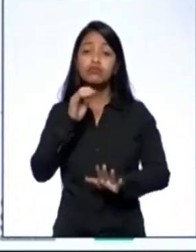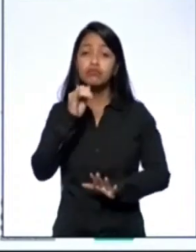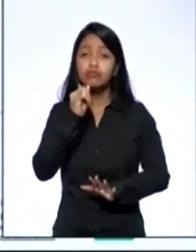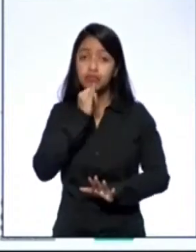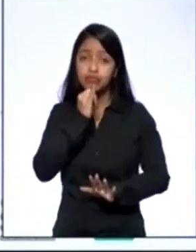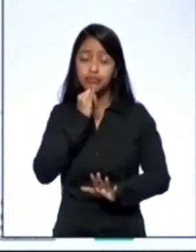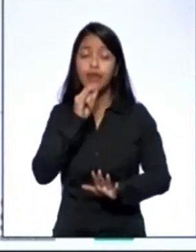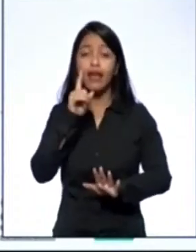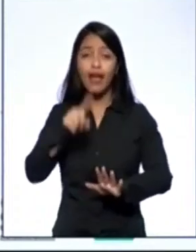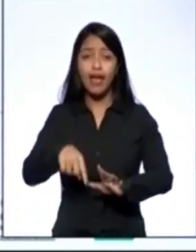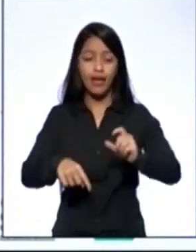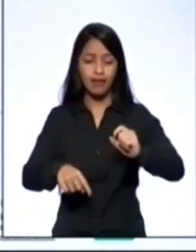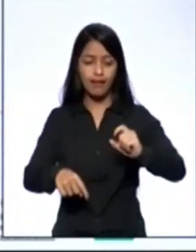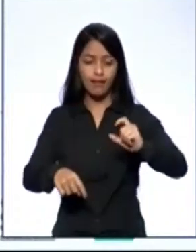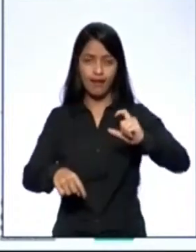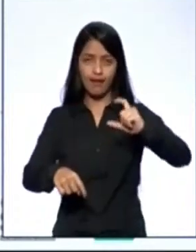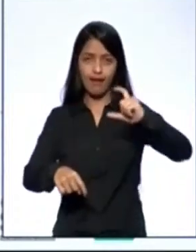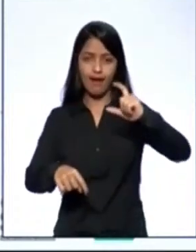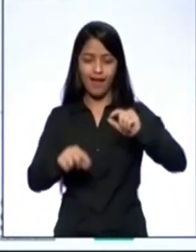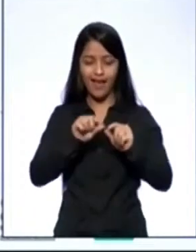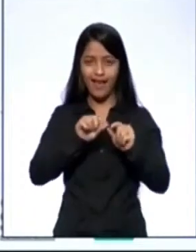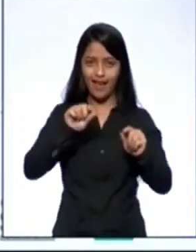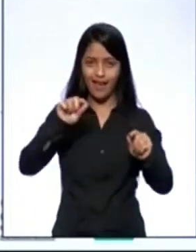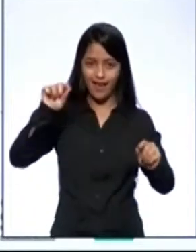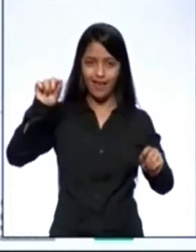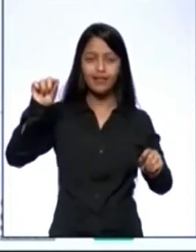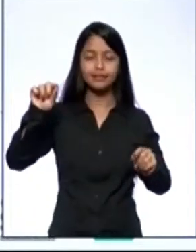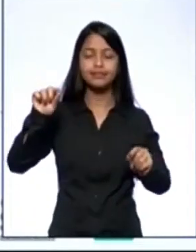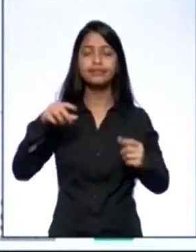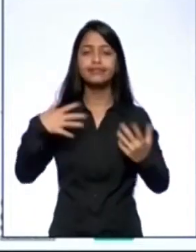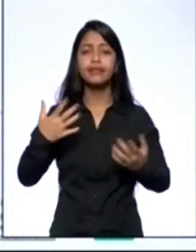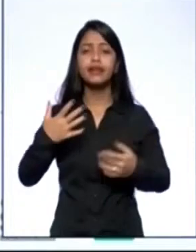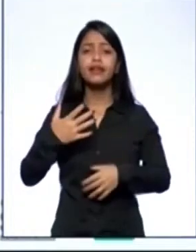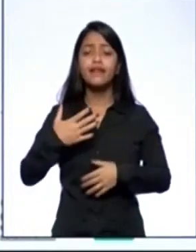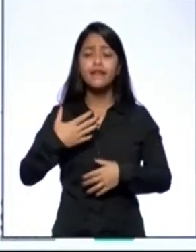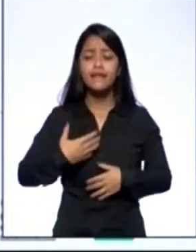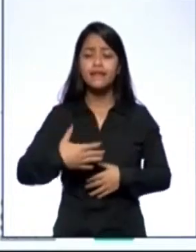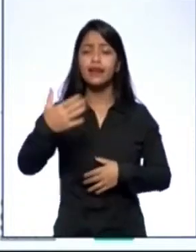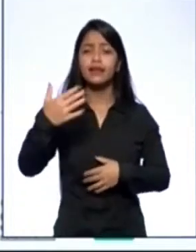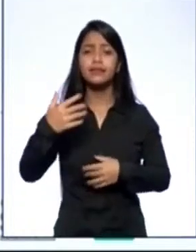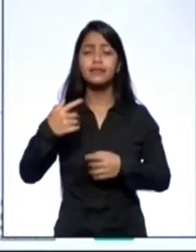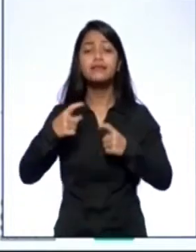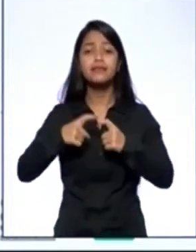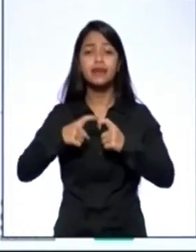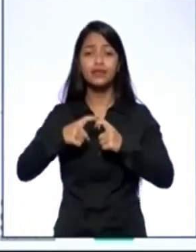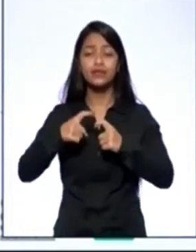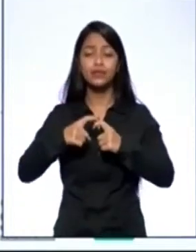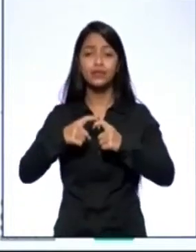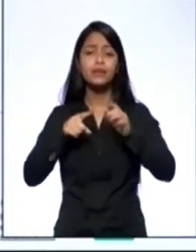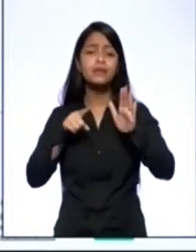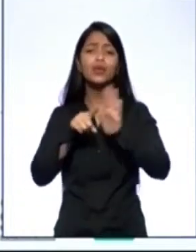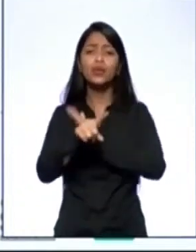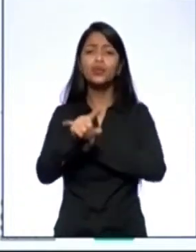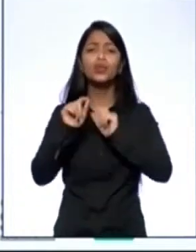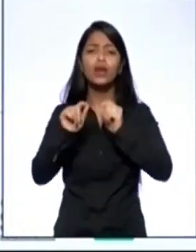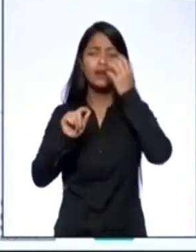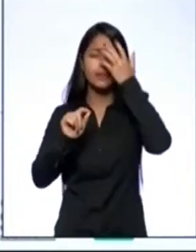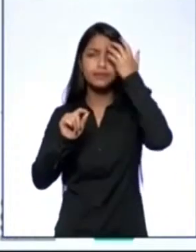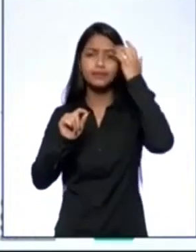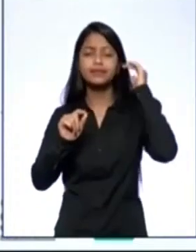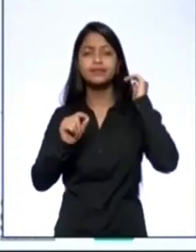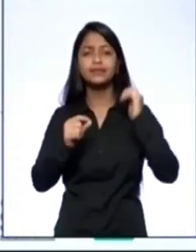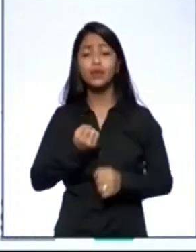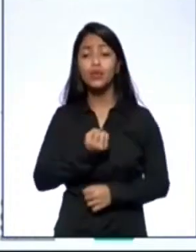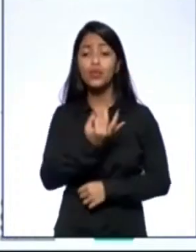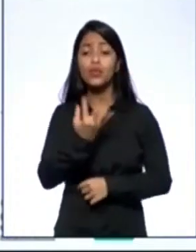bem supondo que é um crescimento linear Ele quer saber a previsão de médicos a pergunta calcule médicos